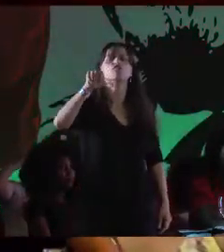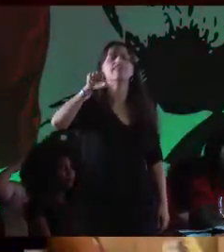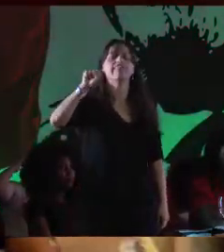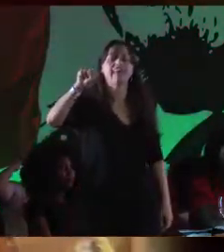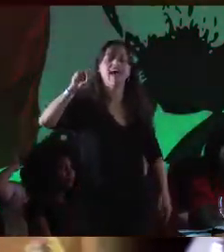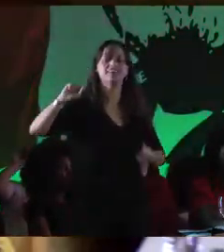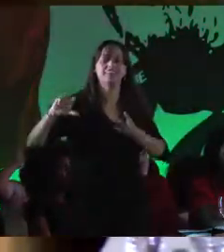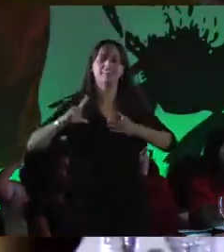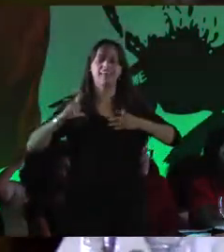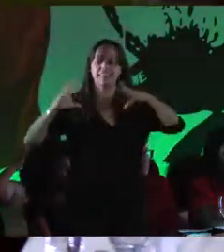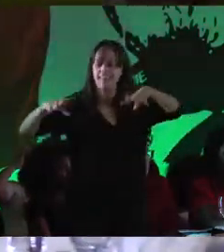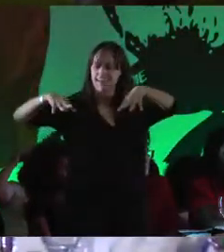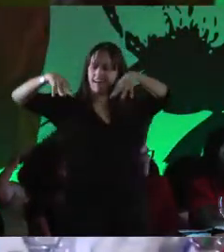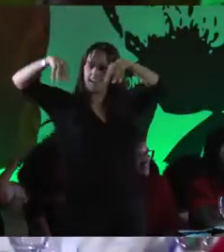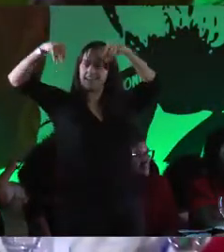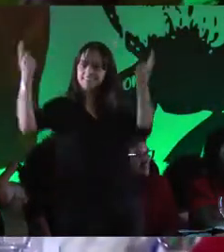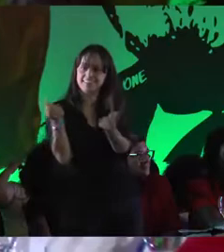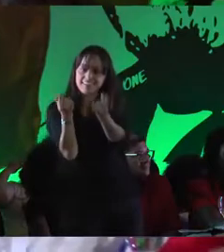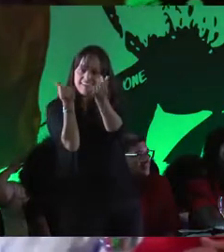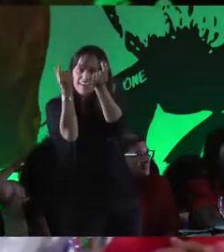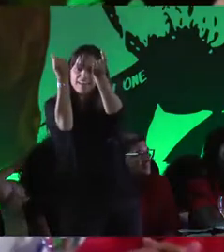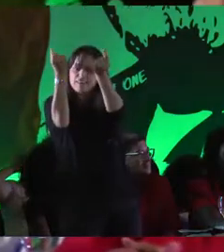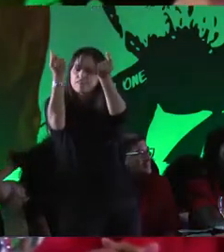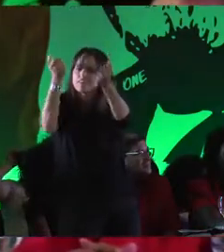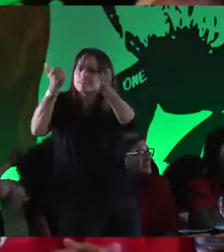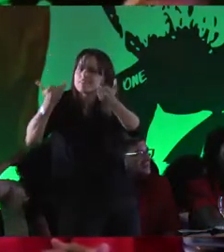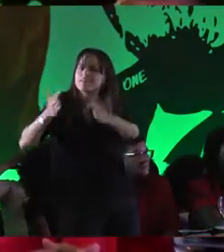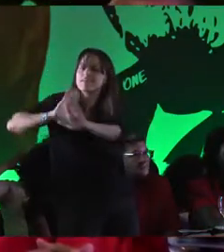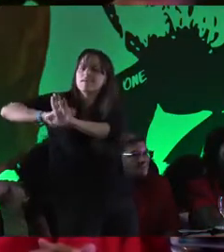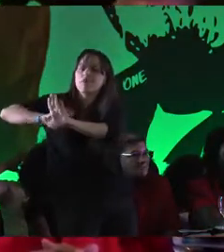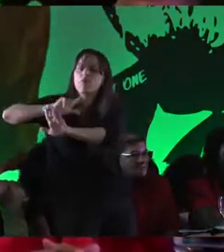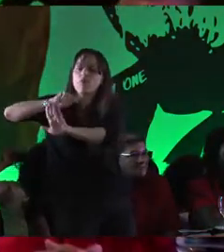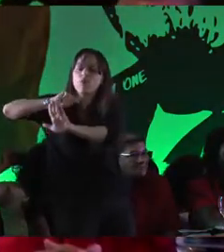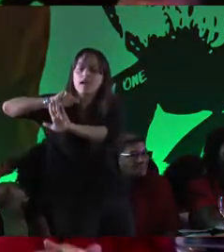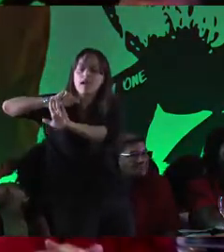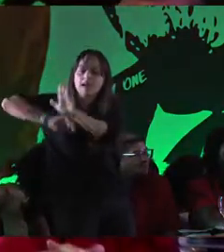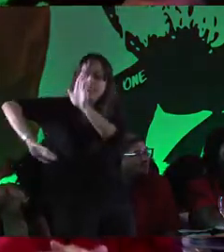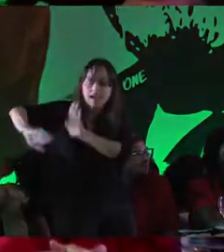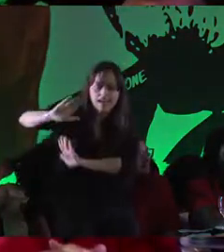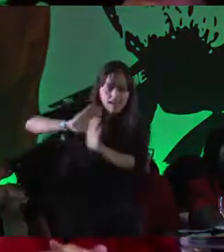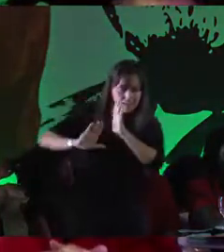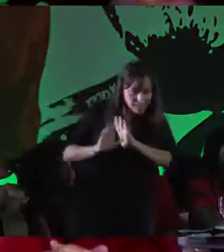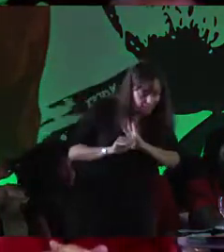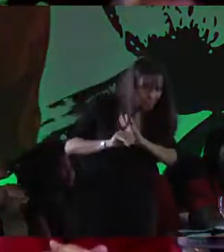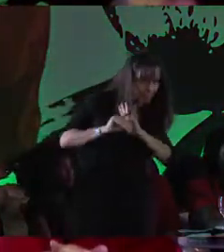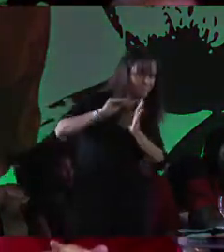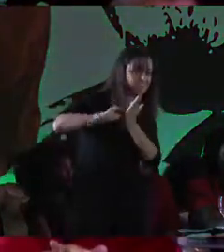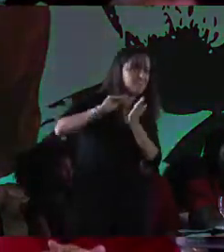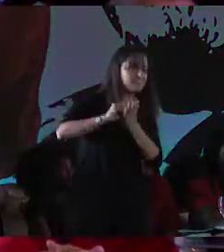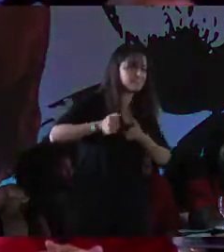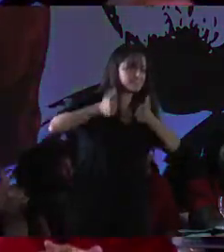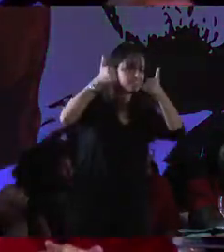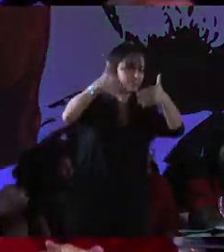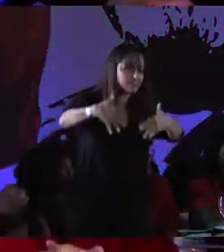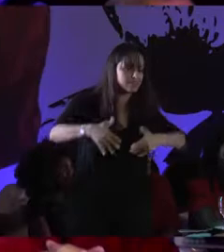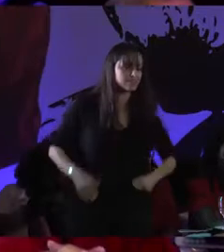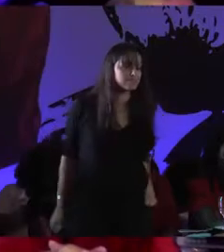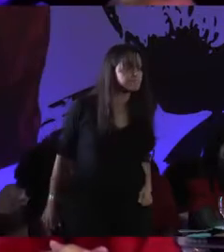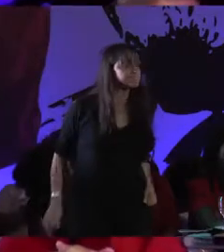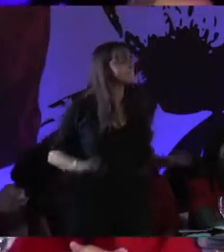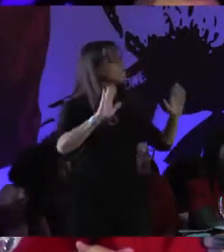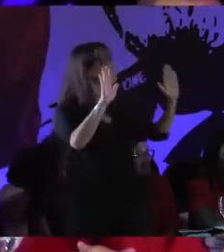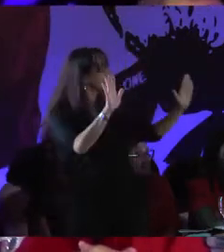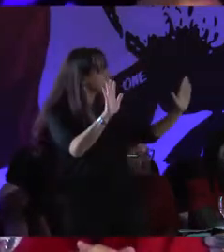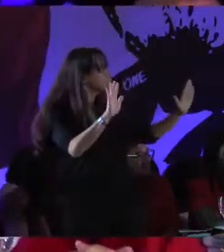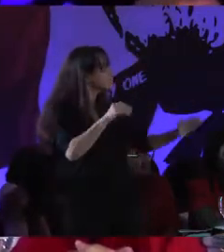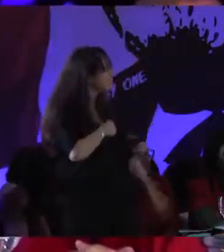acumulou fortuna, a história dessa terra ainda tá cheia de lacuna. Presidente, certo dia, estive numa